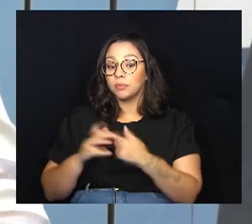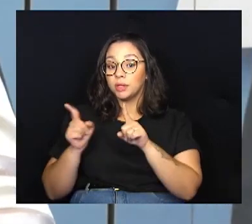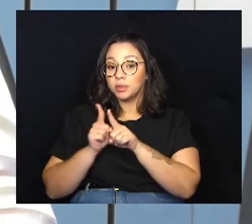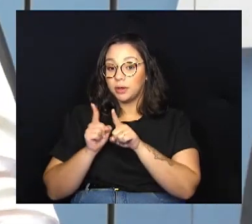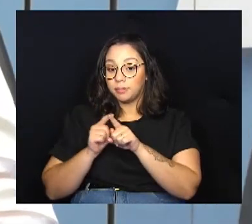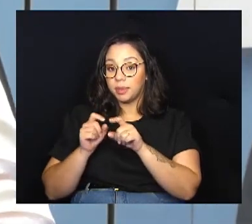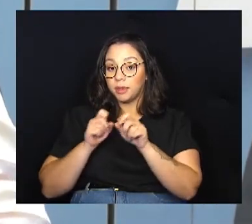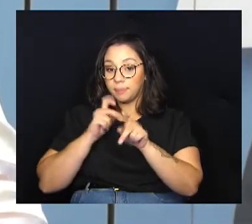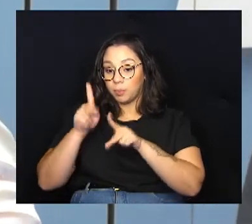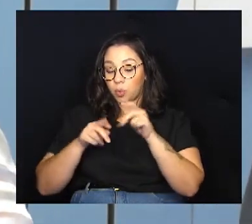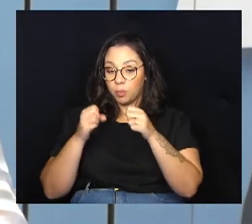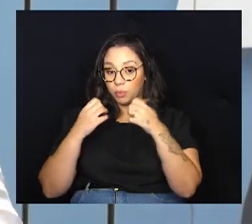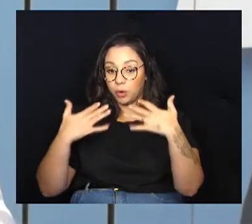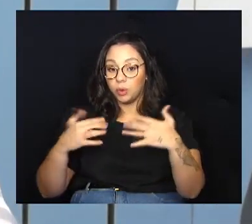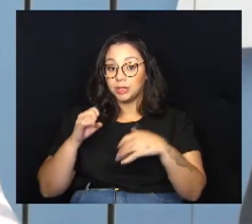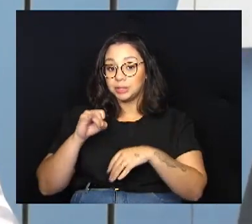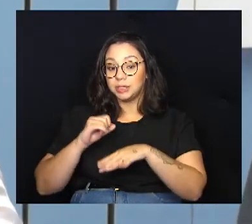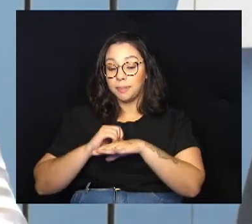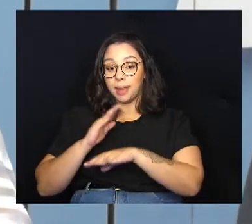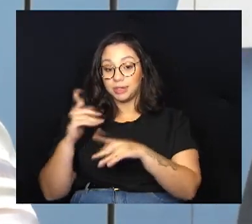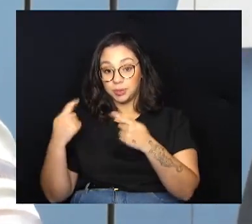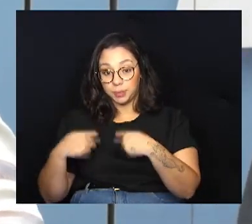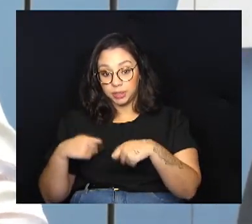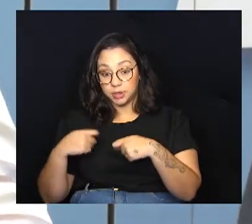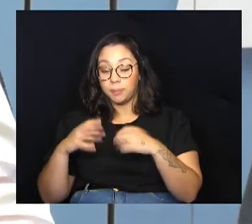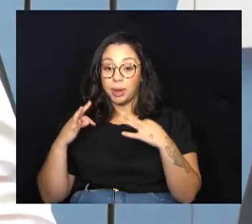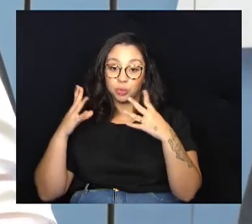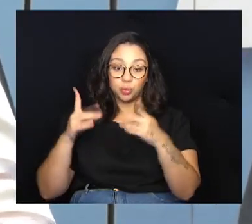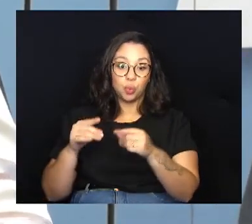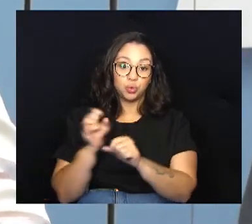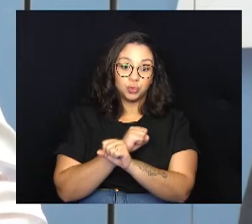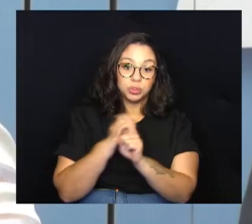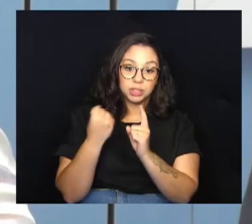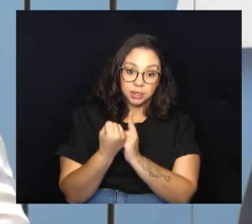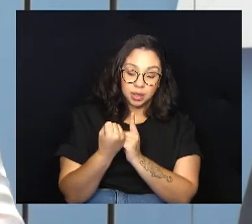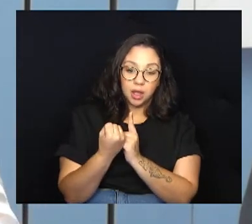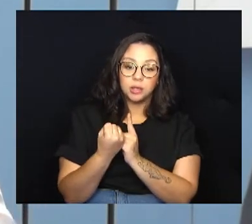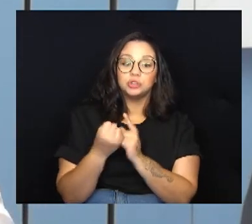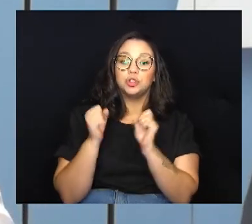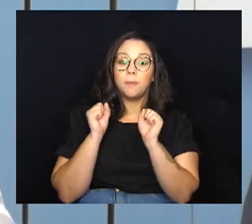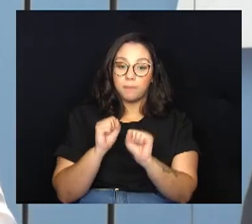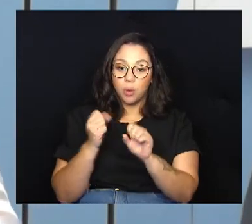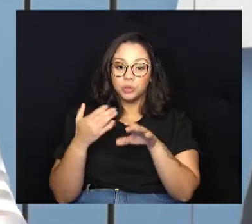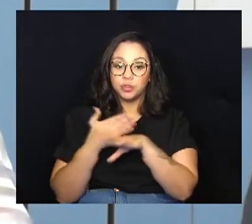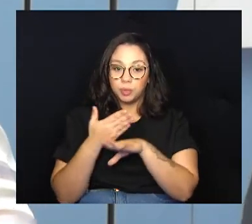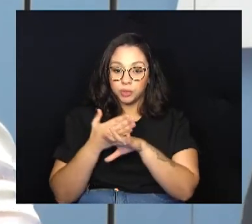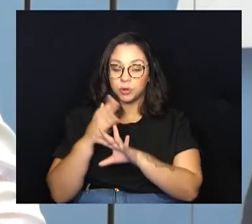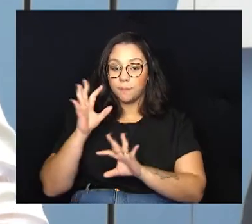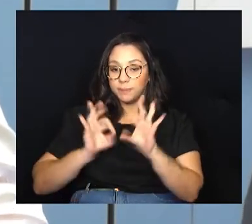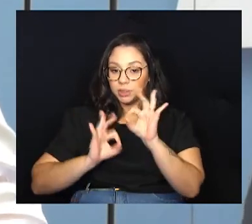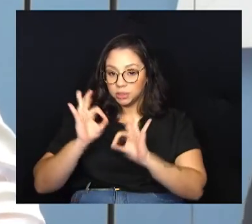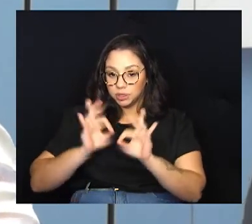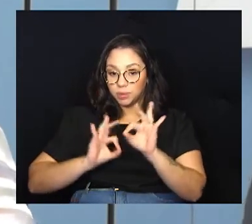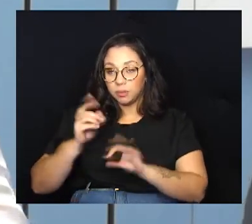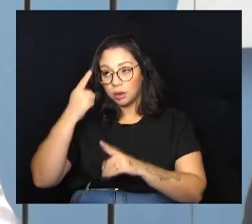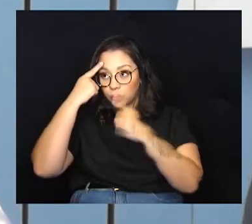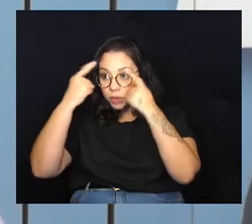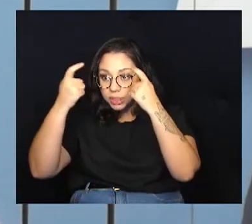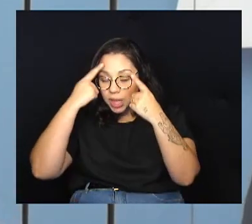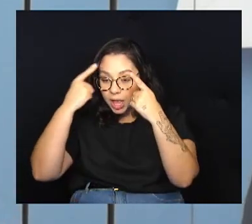nesse processo? Como você disse, a comunidade toda tem que estar ali cuidando daquele indivíduo, mas a família